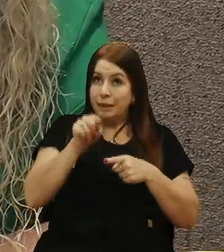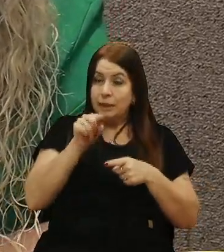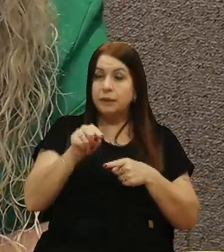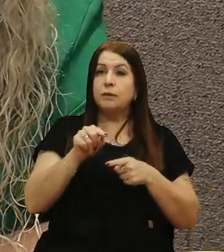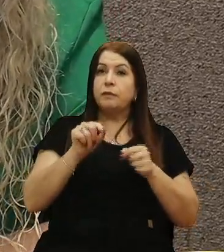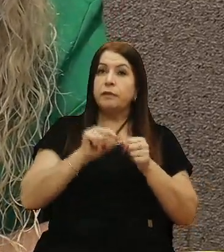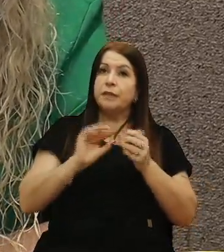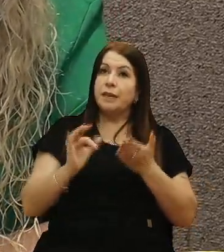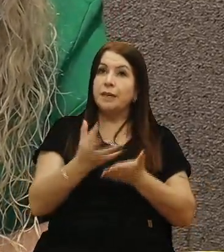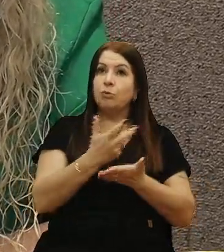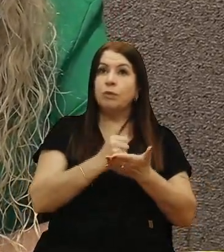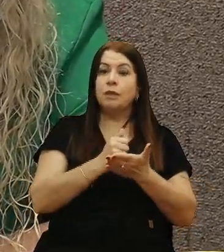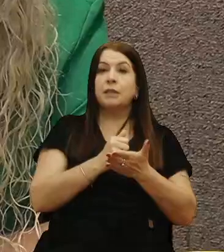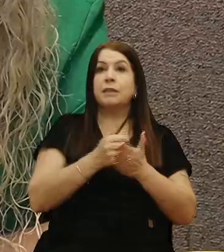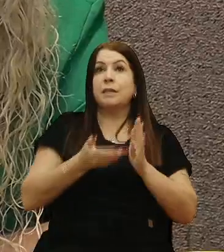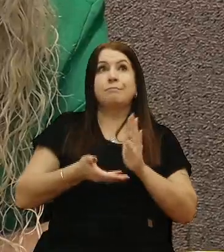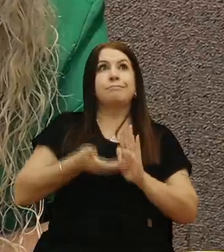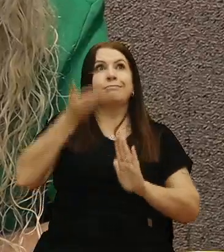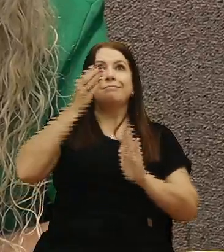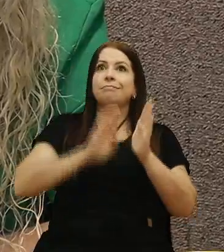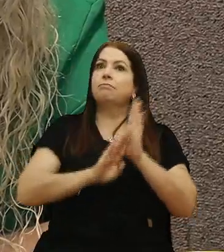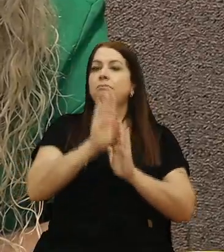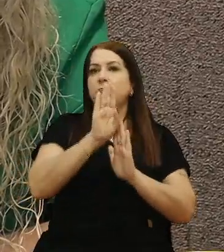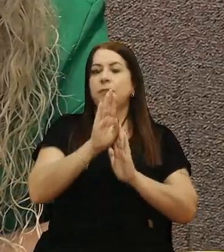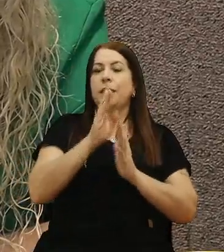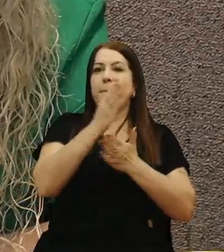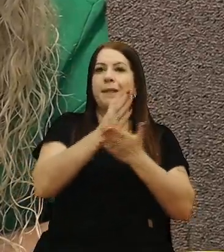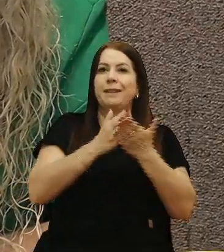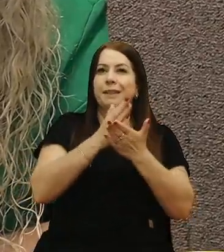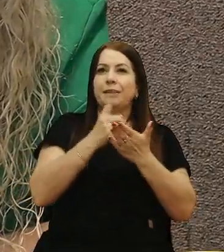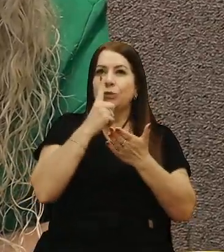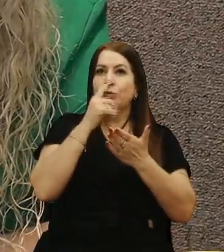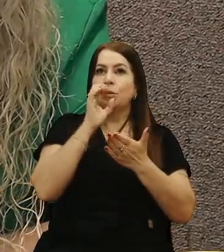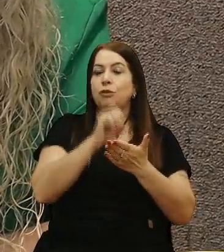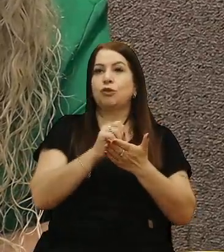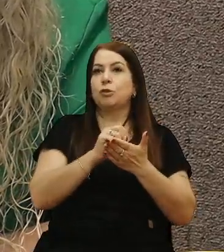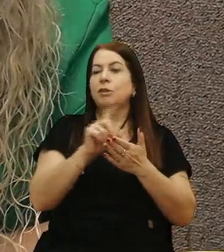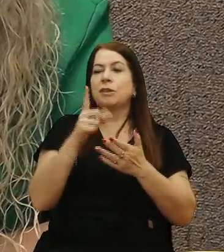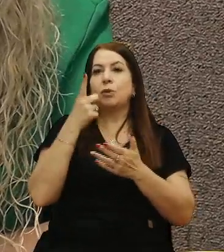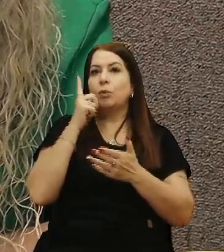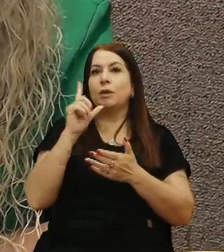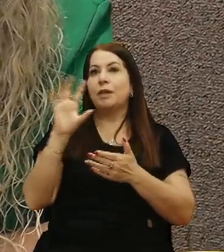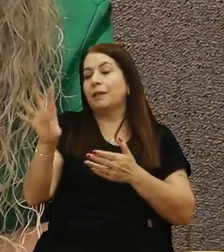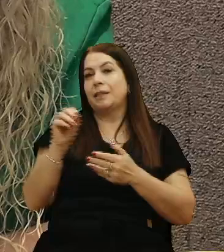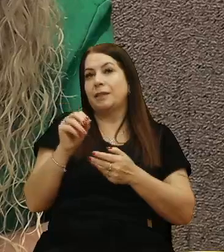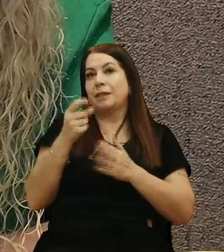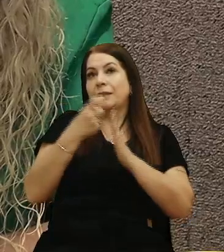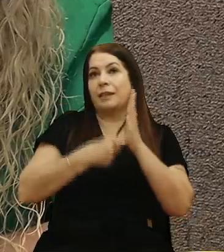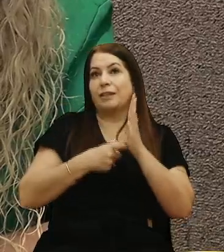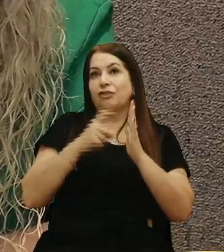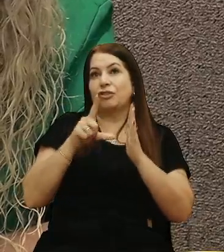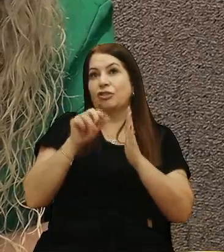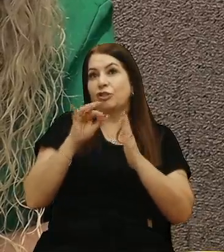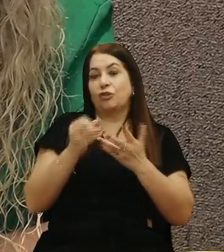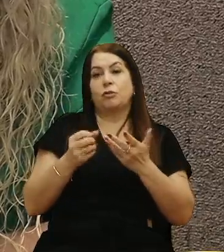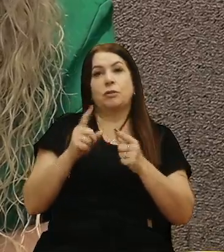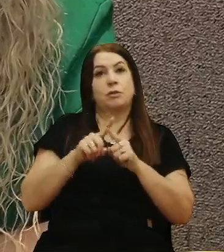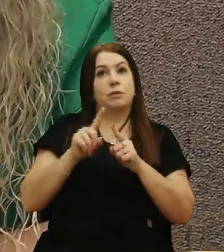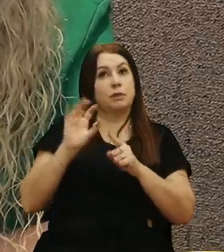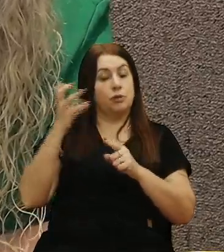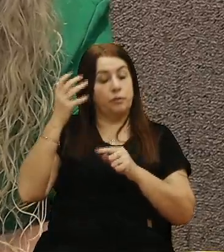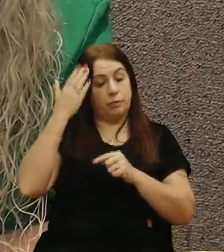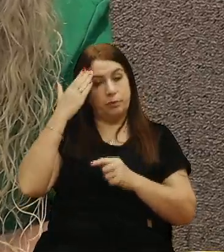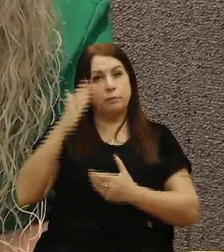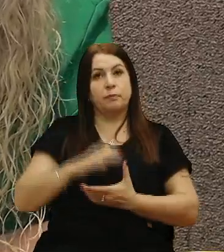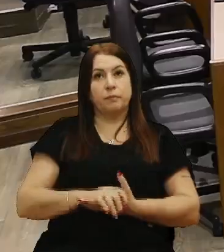faria a Codeca sair do buraco que está. Hoje, a metade do lixo que ela recolhe, ela não recebe taxa de lixo. Isso tem que ser resolvido.